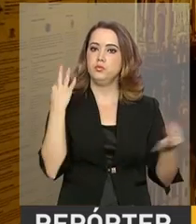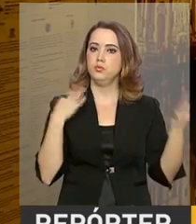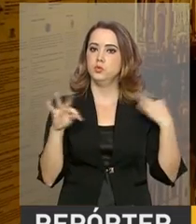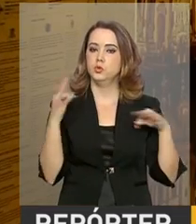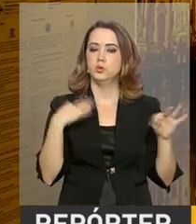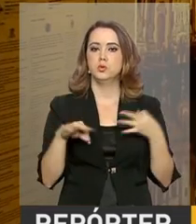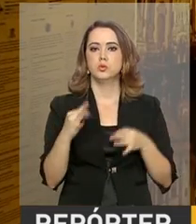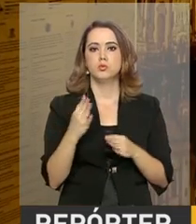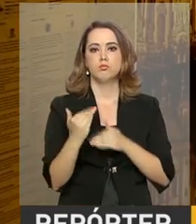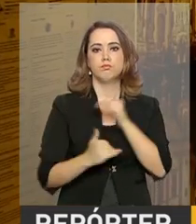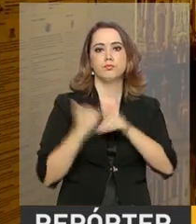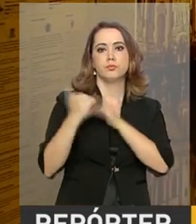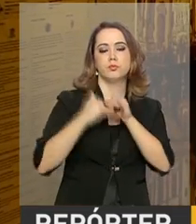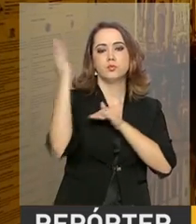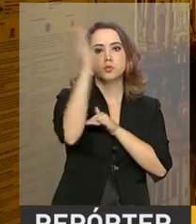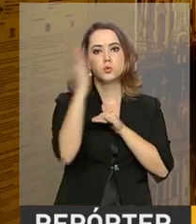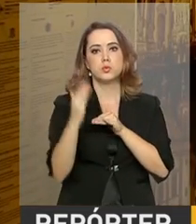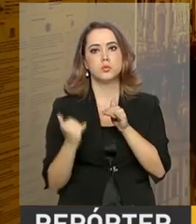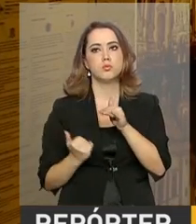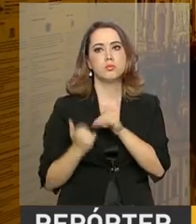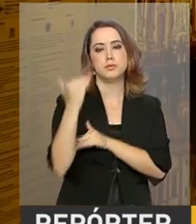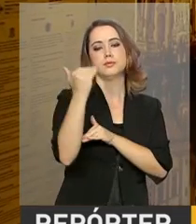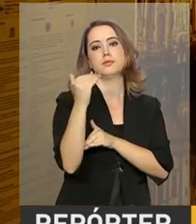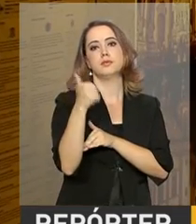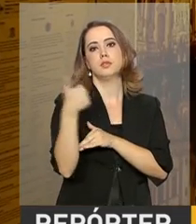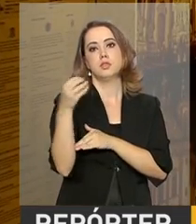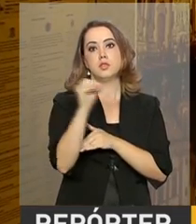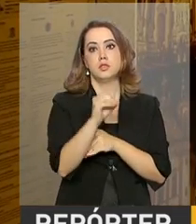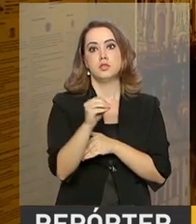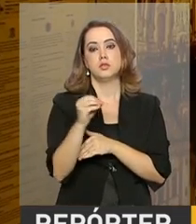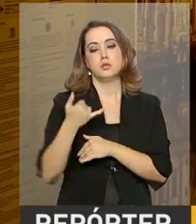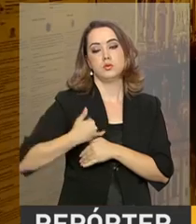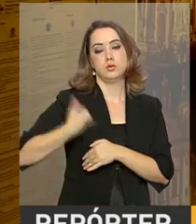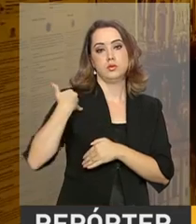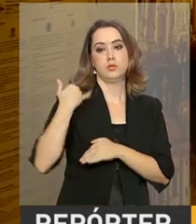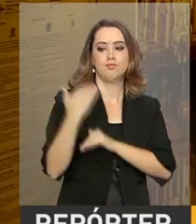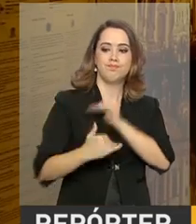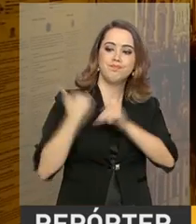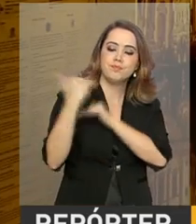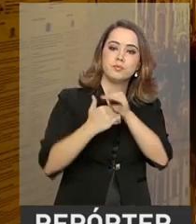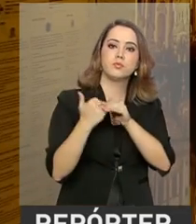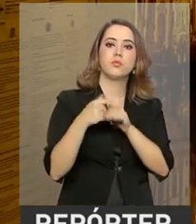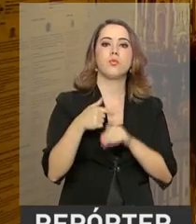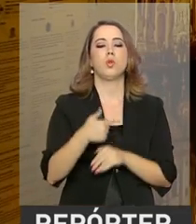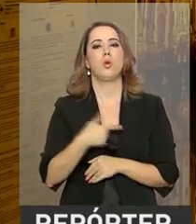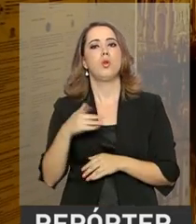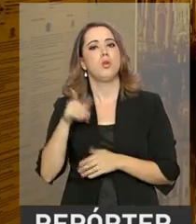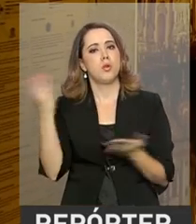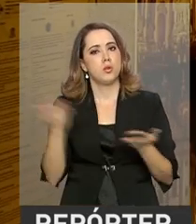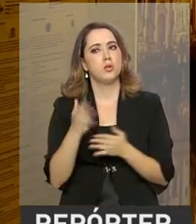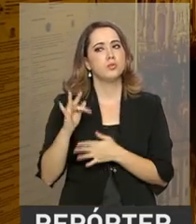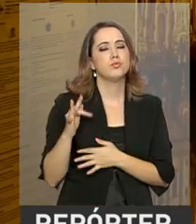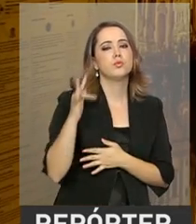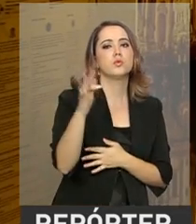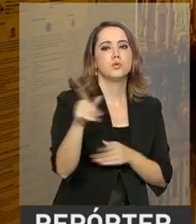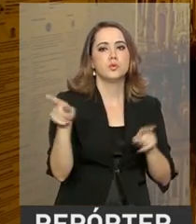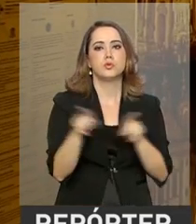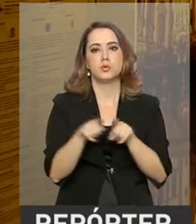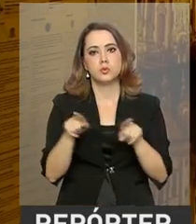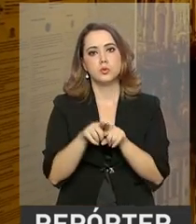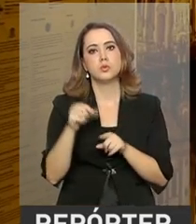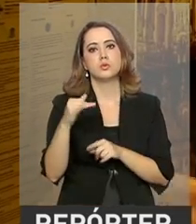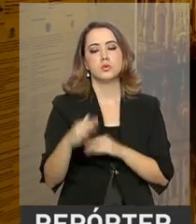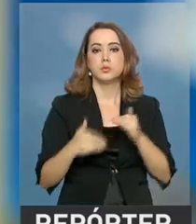anos, cresceu mais de dobro da economia nacional e se projeta para crescer 2 ou 3 vezes mais nos